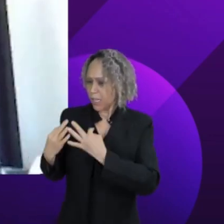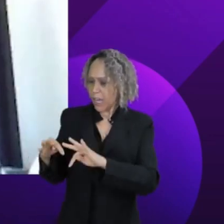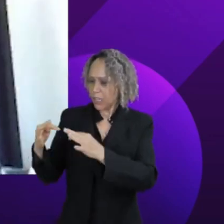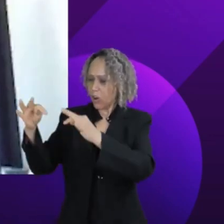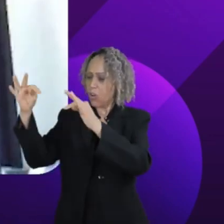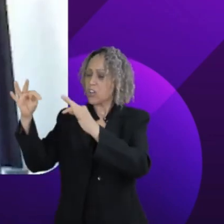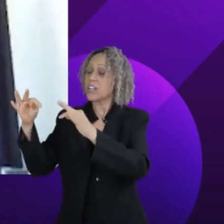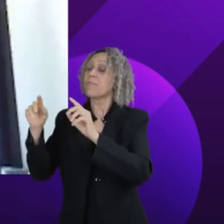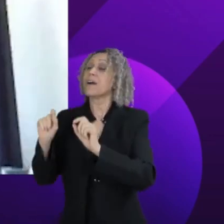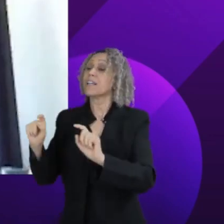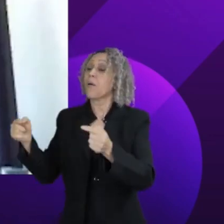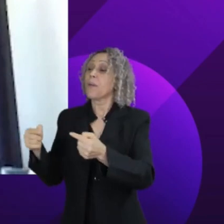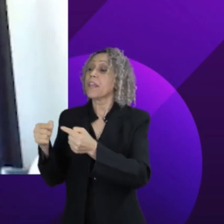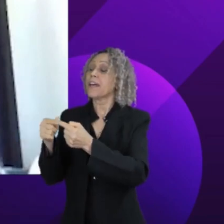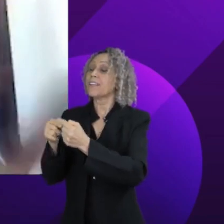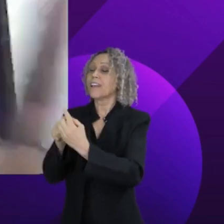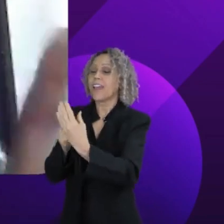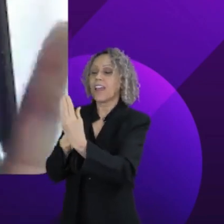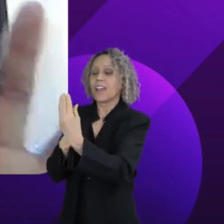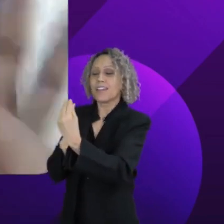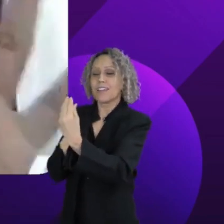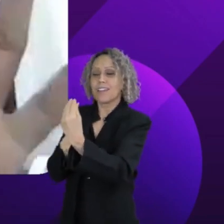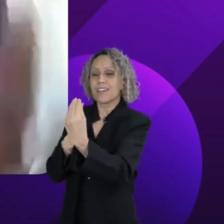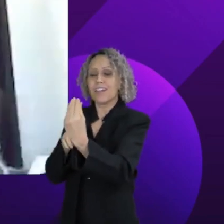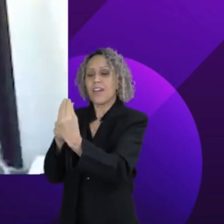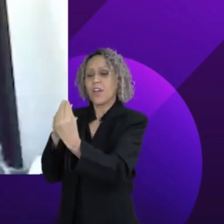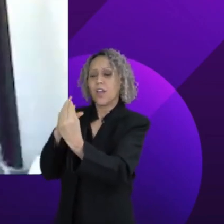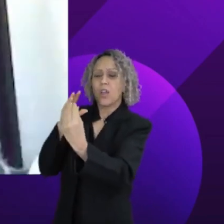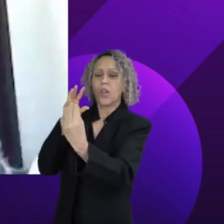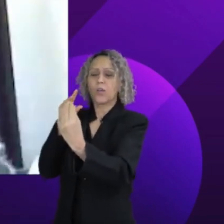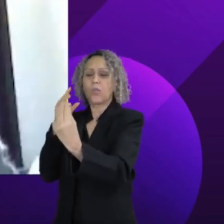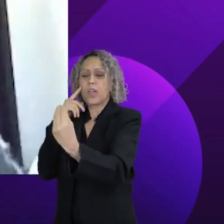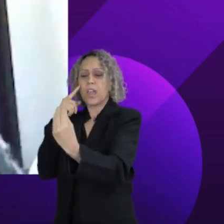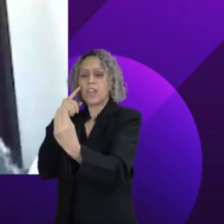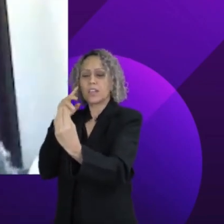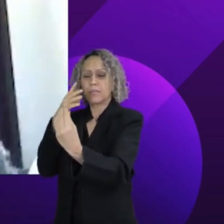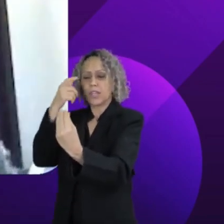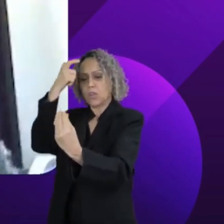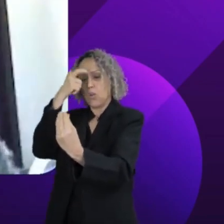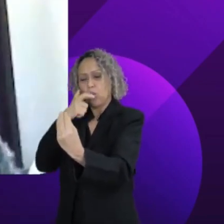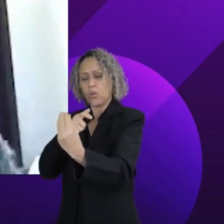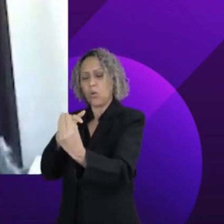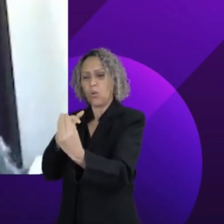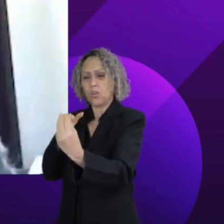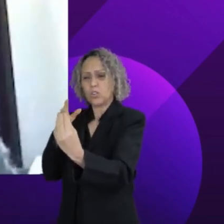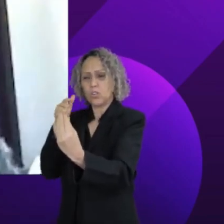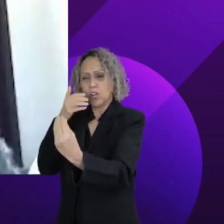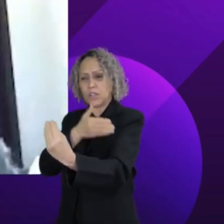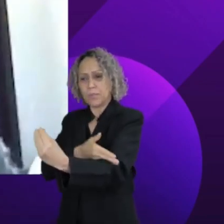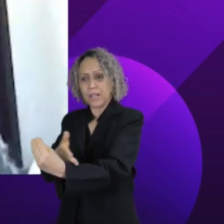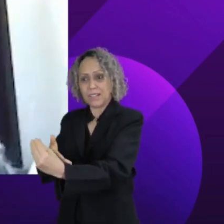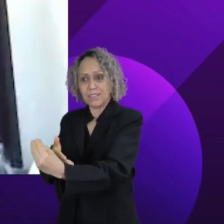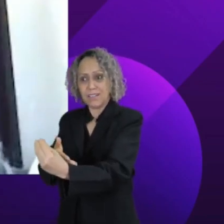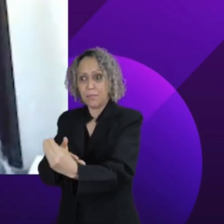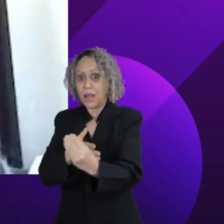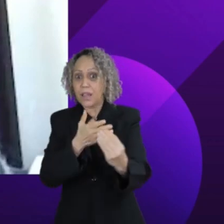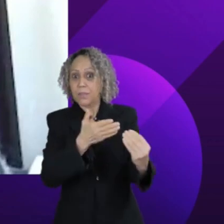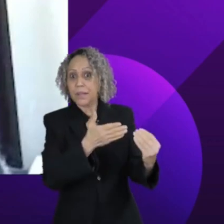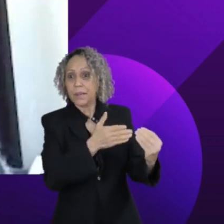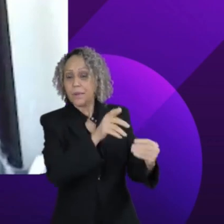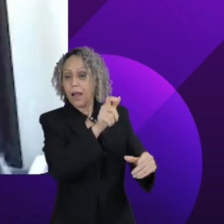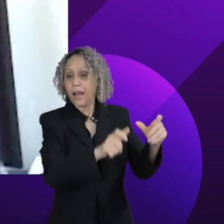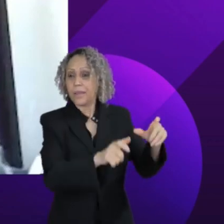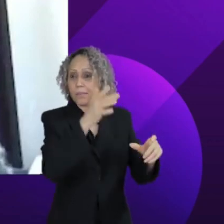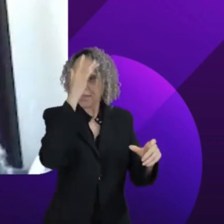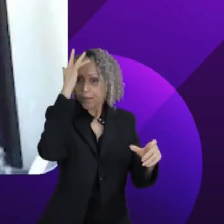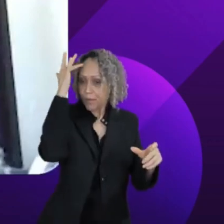e a gente tem dificuldade de denunciar essa política que está sendo adotada para a segurança